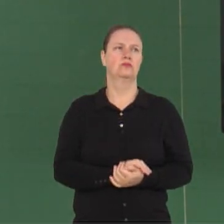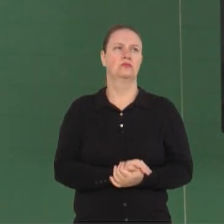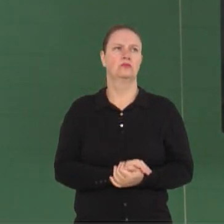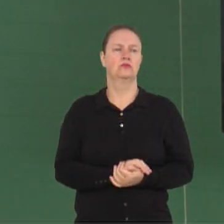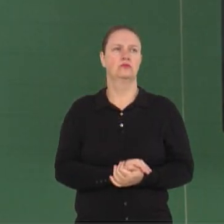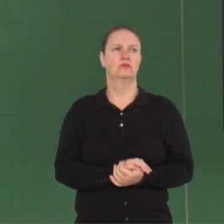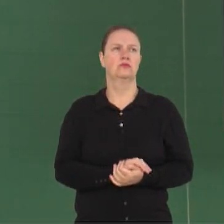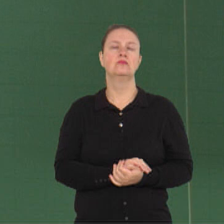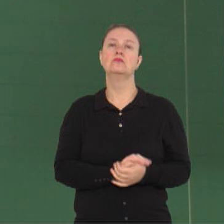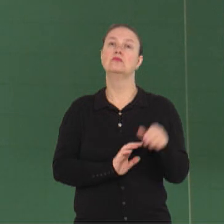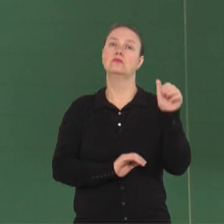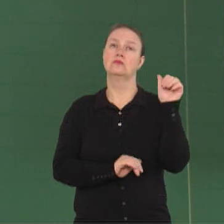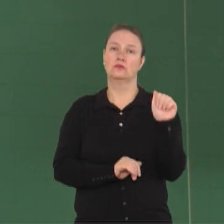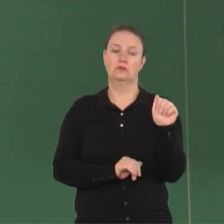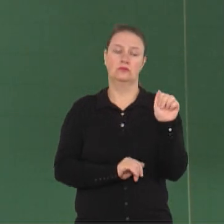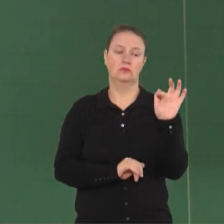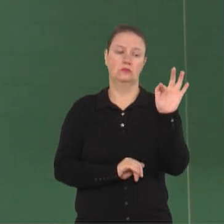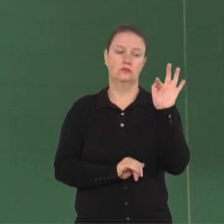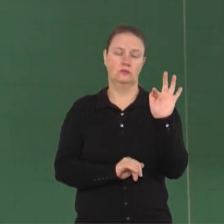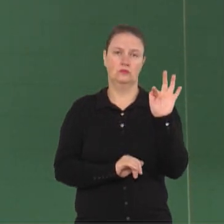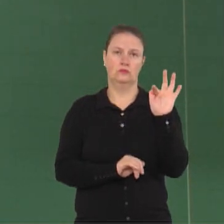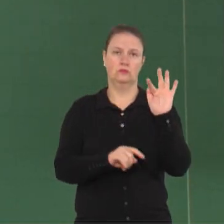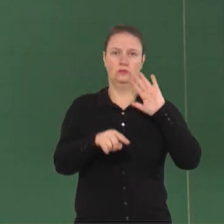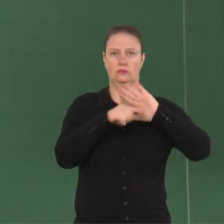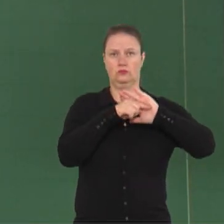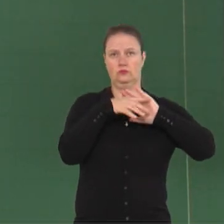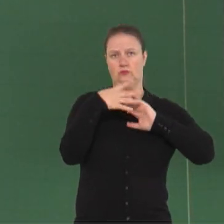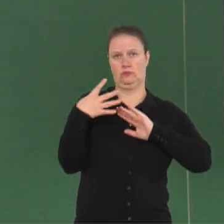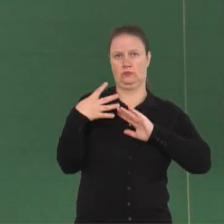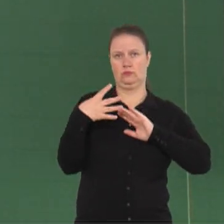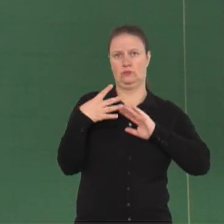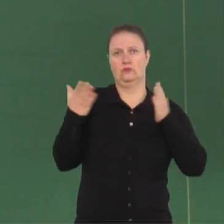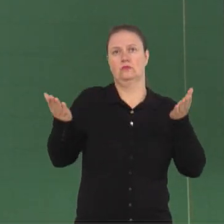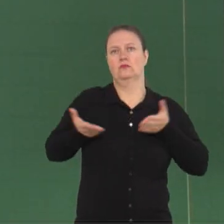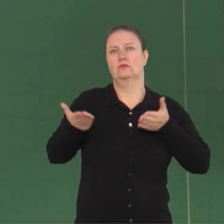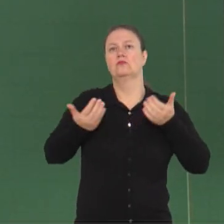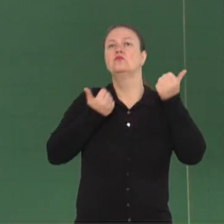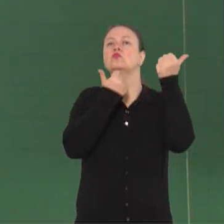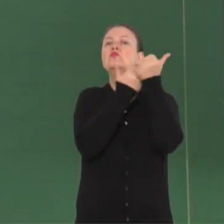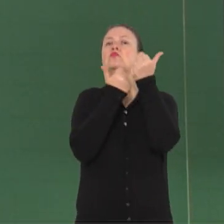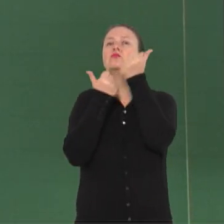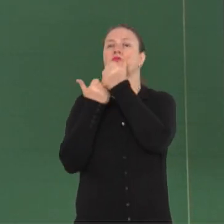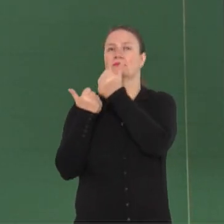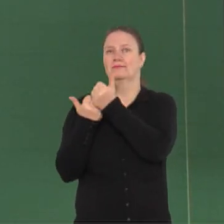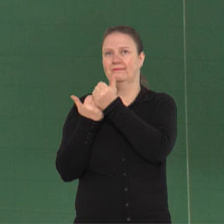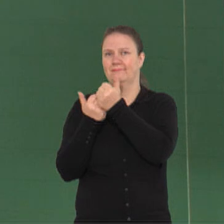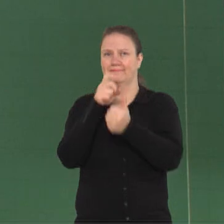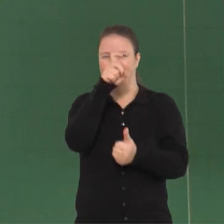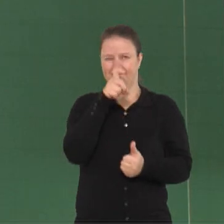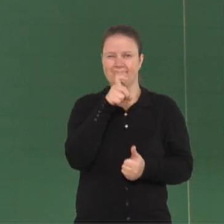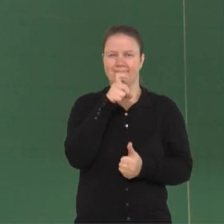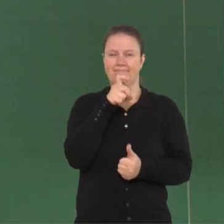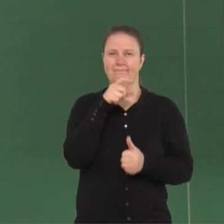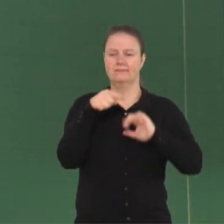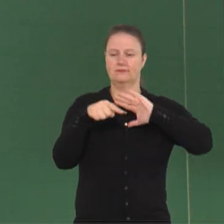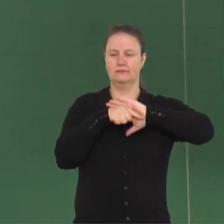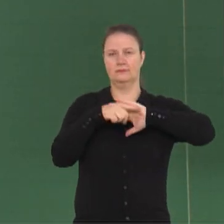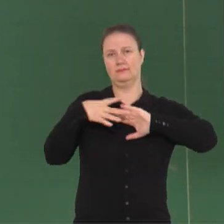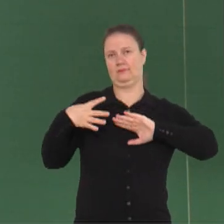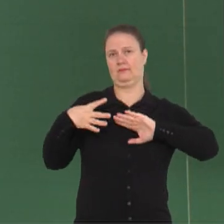A letra A pede f de menos 4. Então, eu vou substituir x por menos